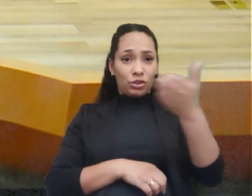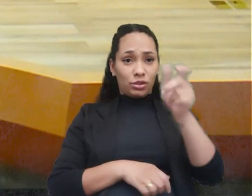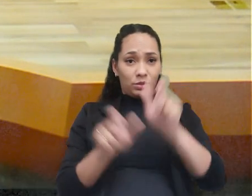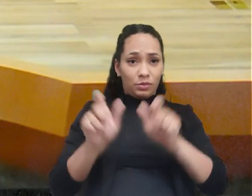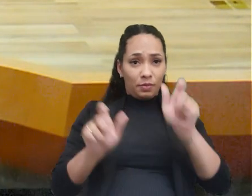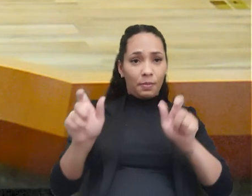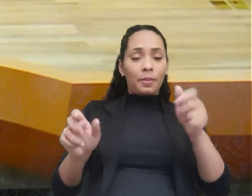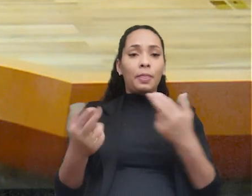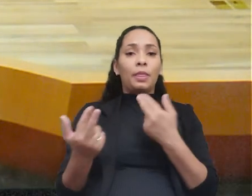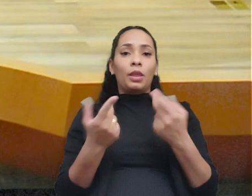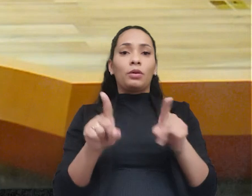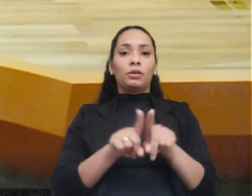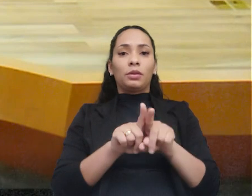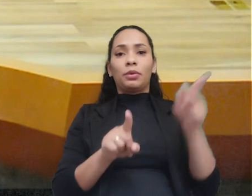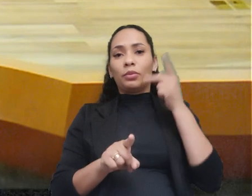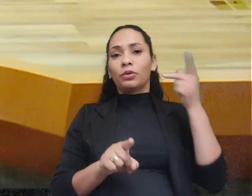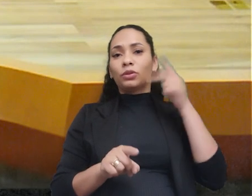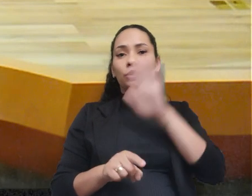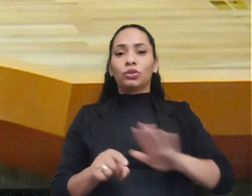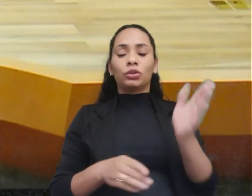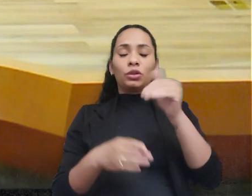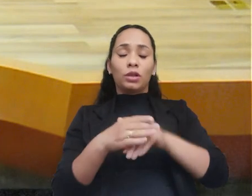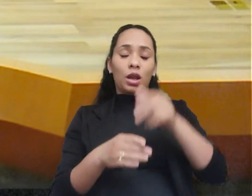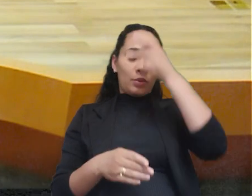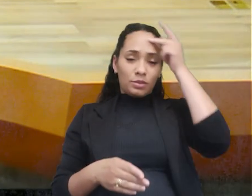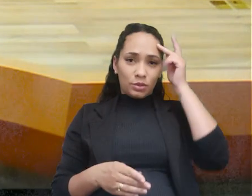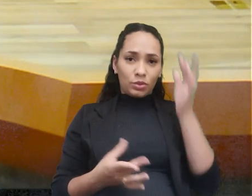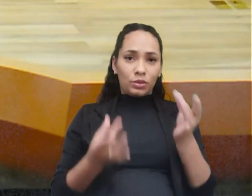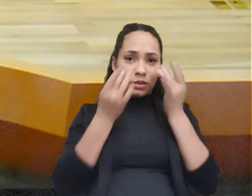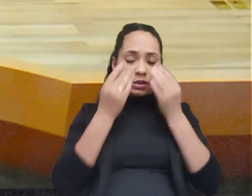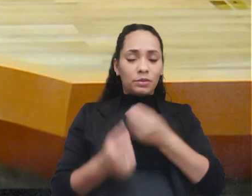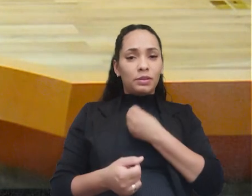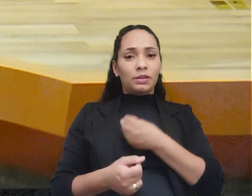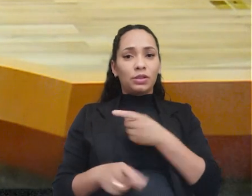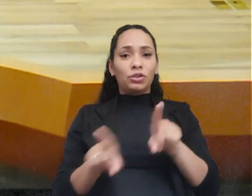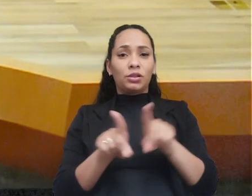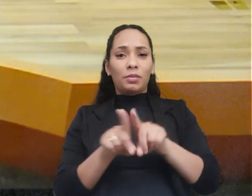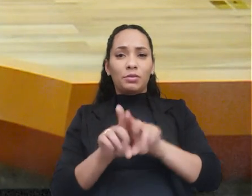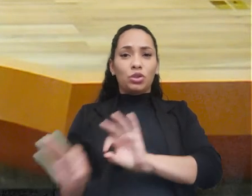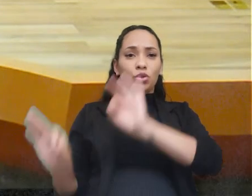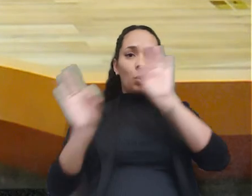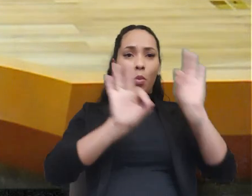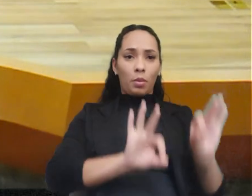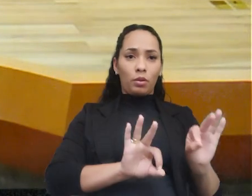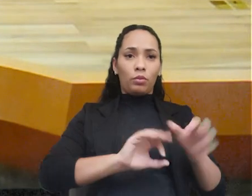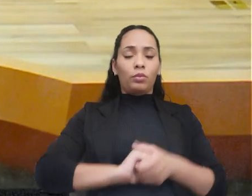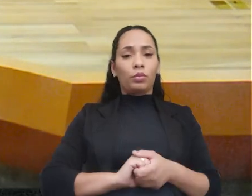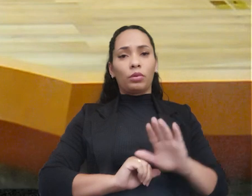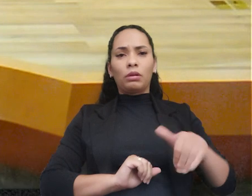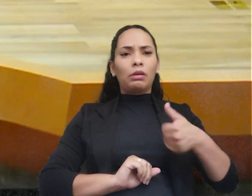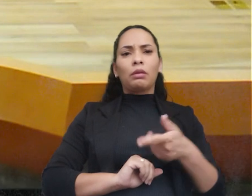membros, assim como também ao Procurador-Geral Eleitoral, aqueles que se encontram presentes e aqueles que nos ouvem. Embargo